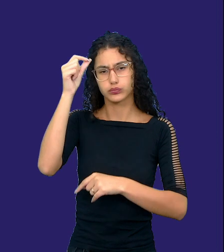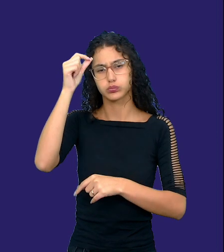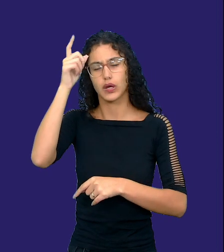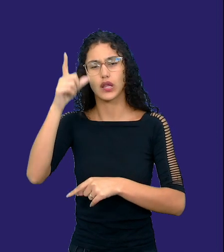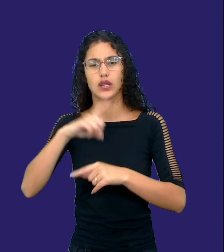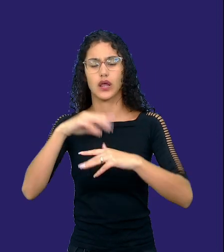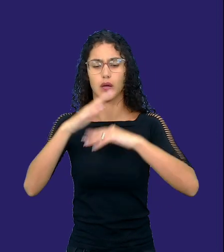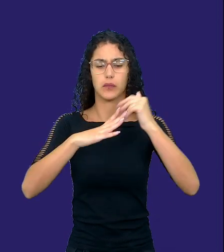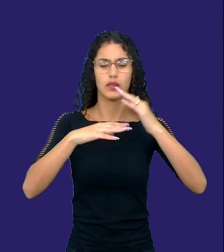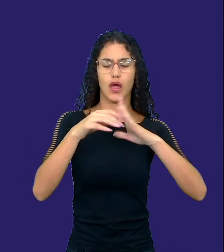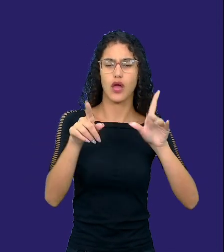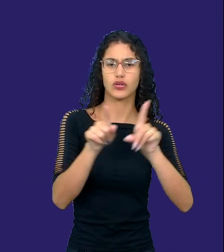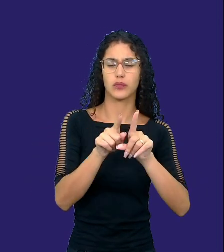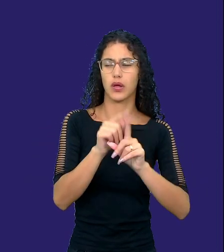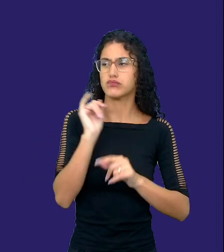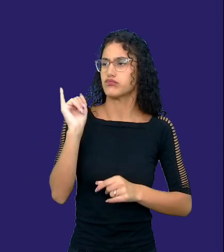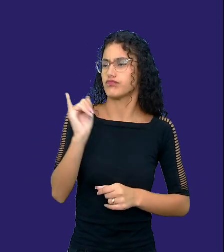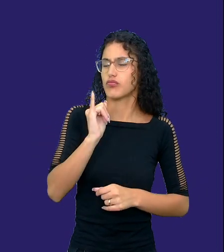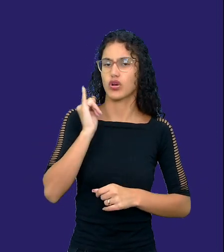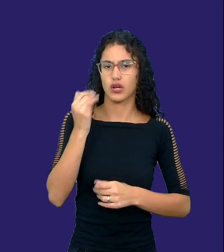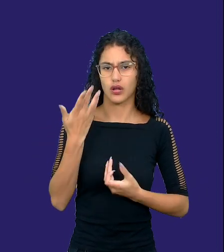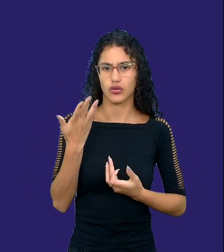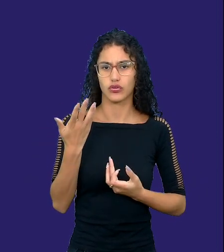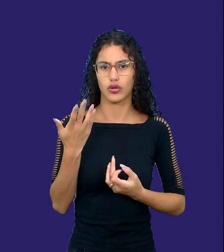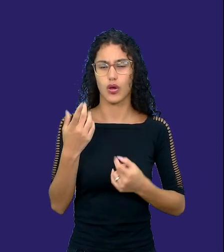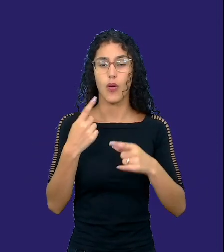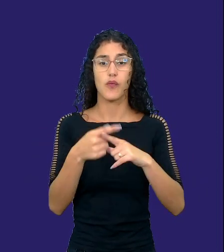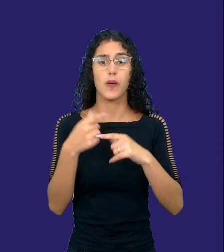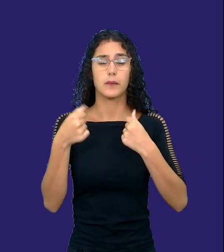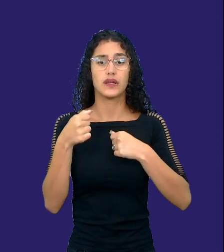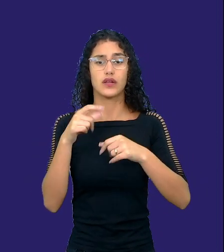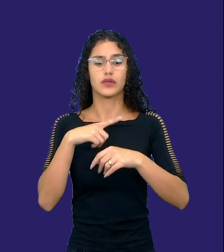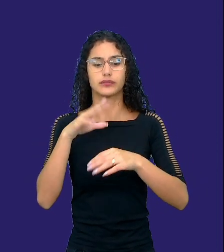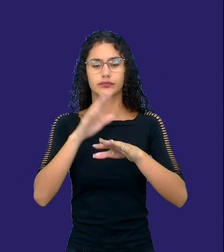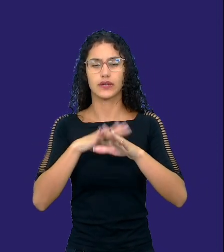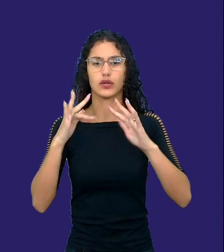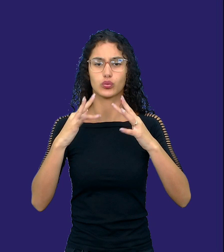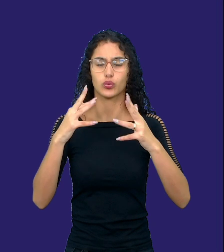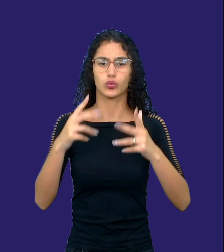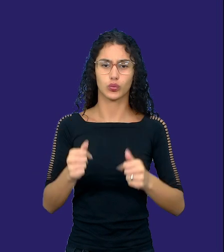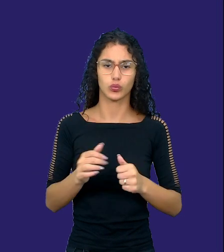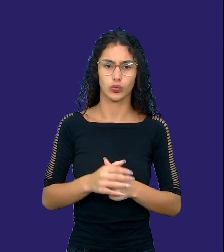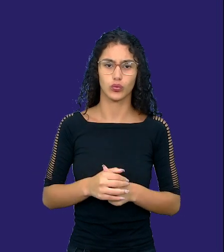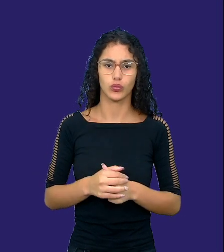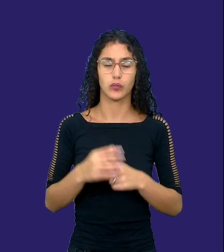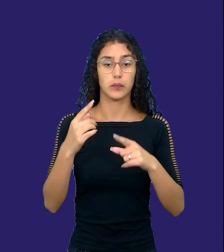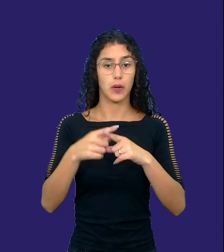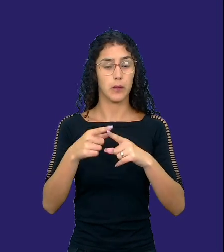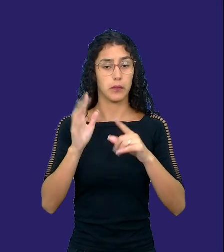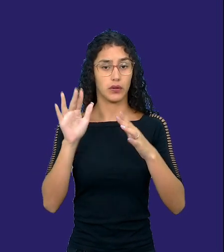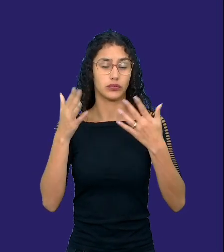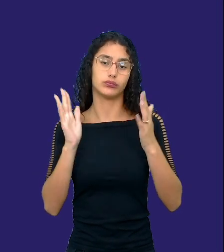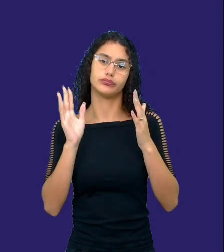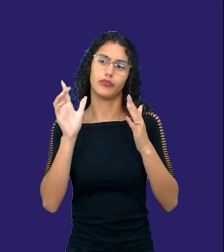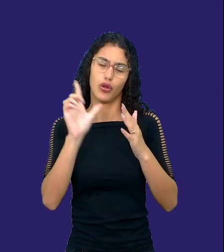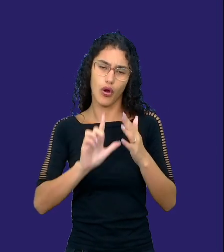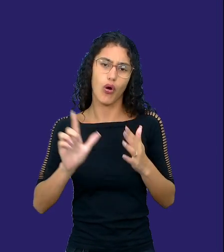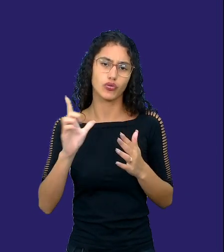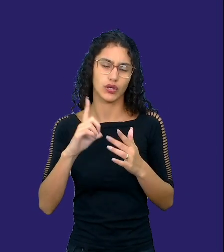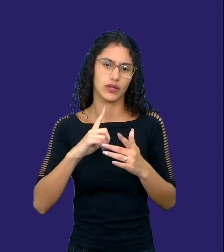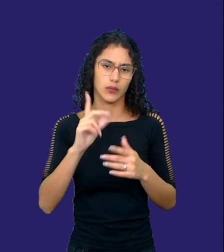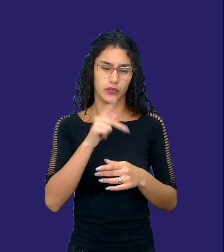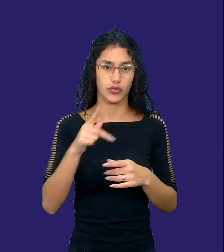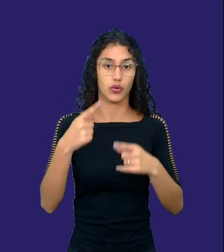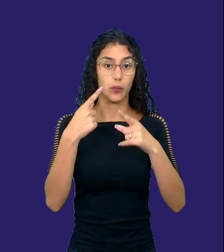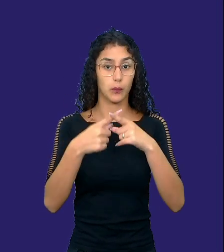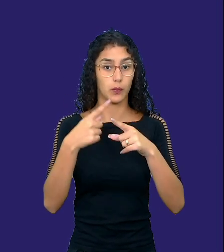essas habilidades essenciais, né? Por que será que eu tenho que fazer tudo isso? É por uma questão meio óbvia, né,